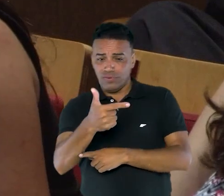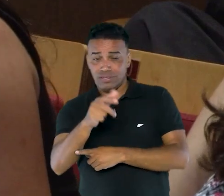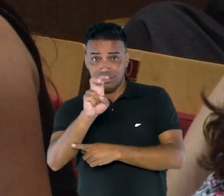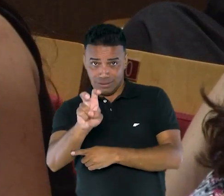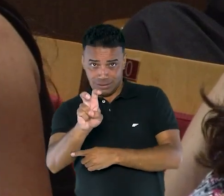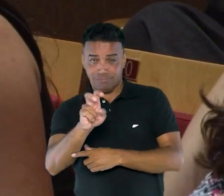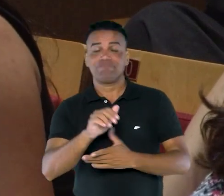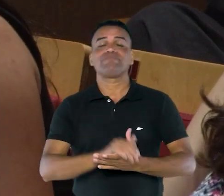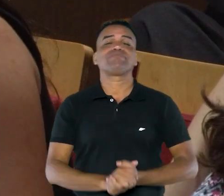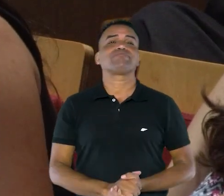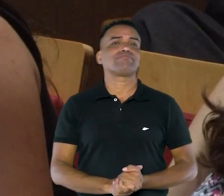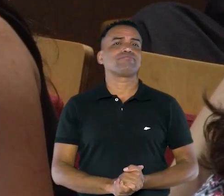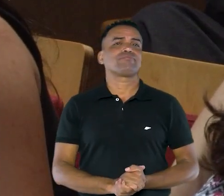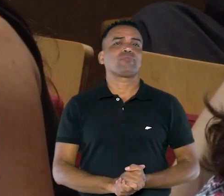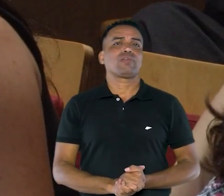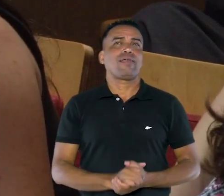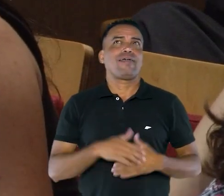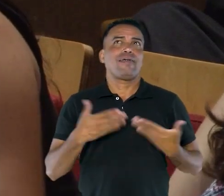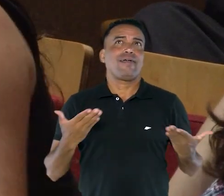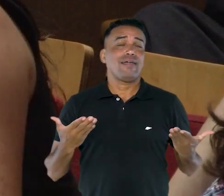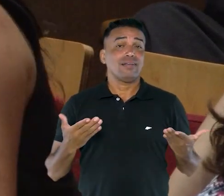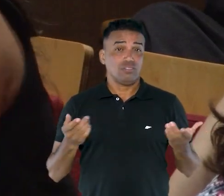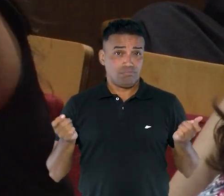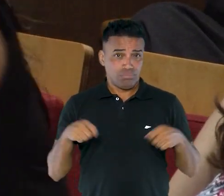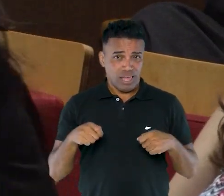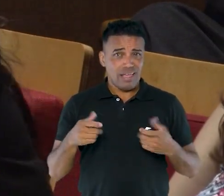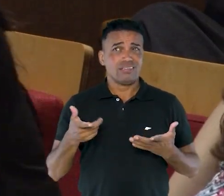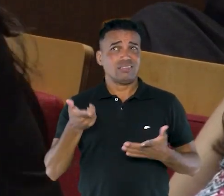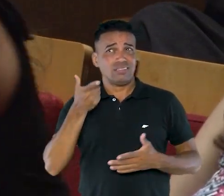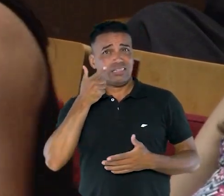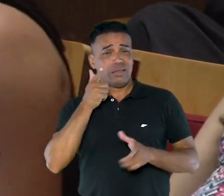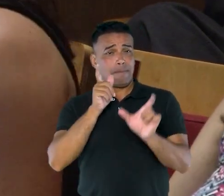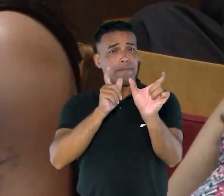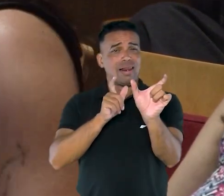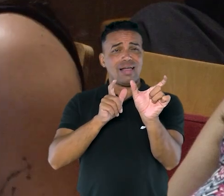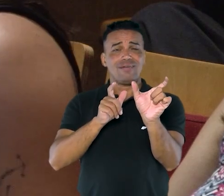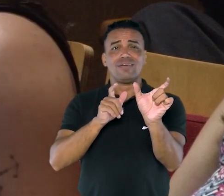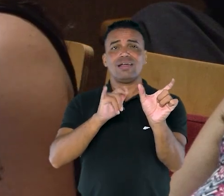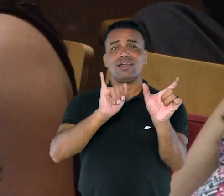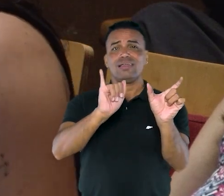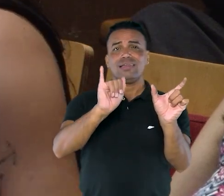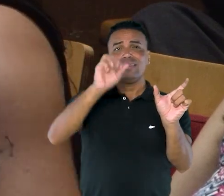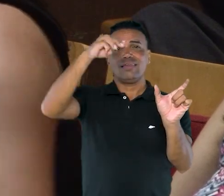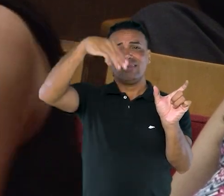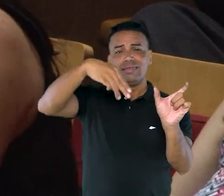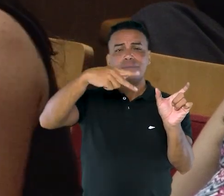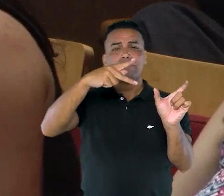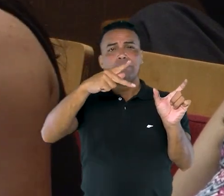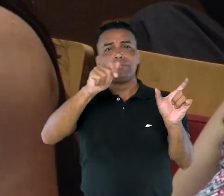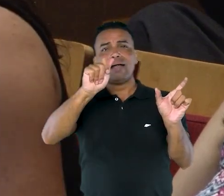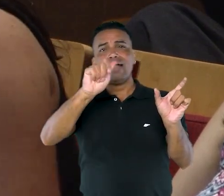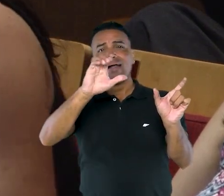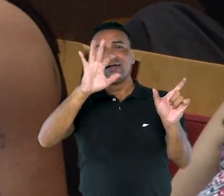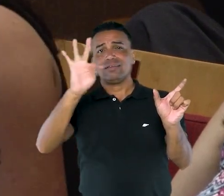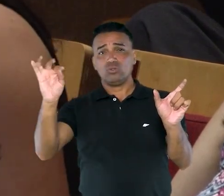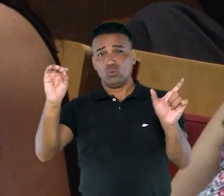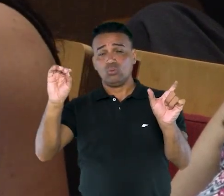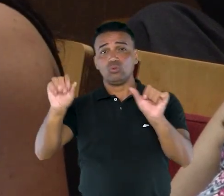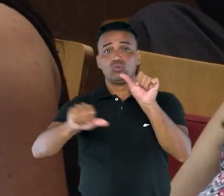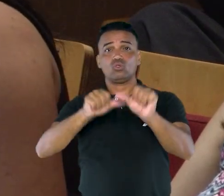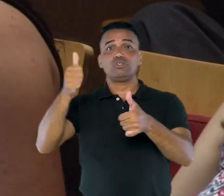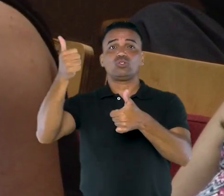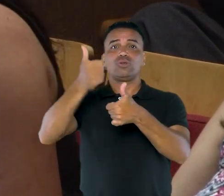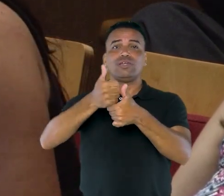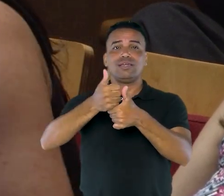2025, que se eu pudesse riscar a palavra impacto, eu riscaria e trocaria por